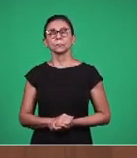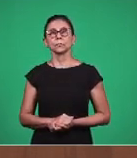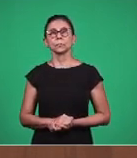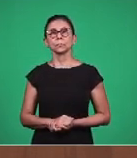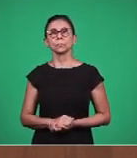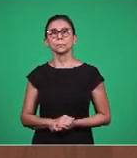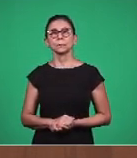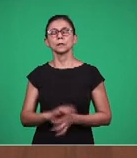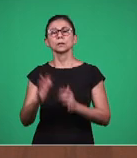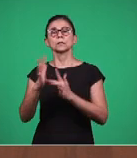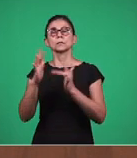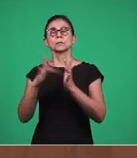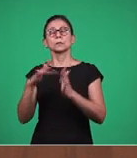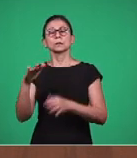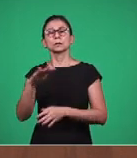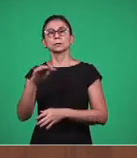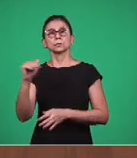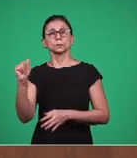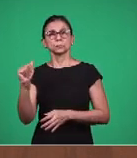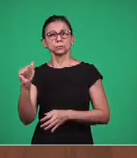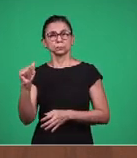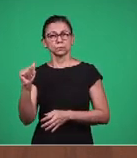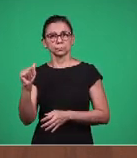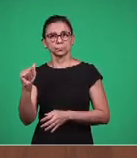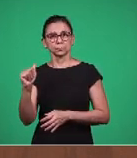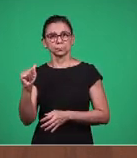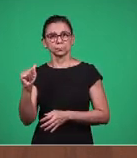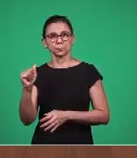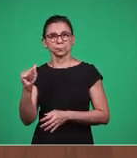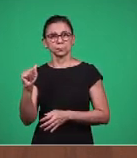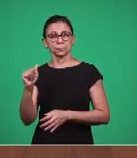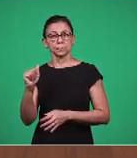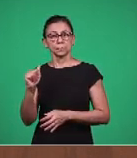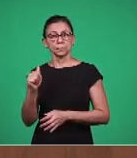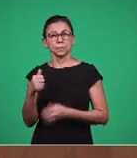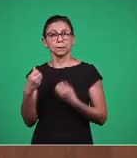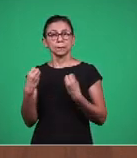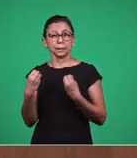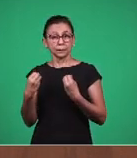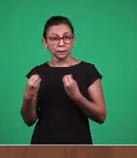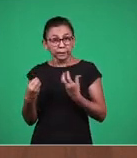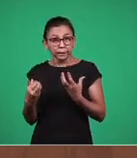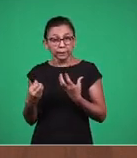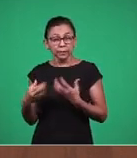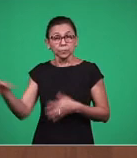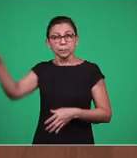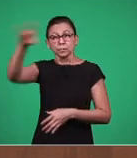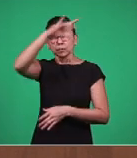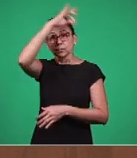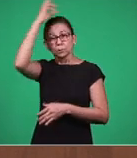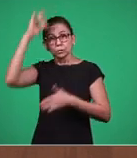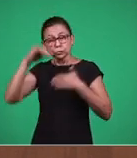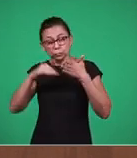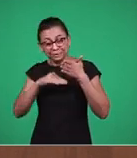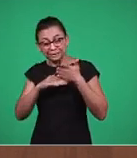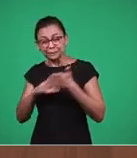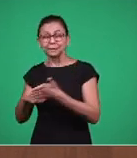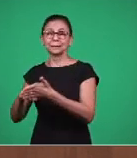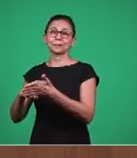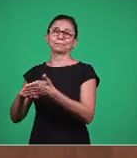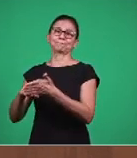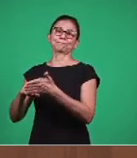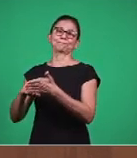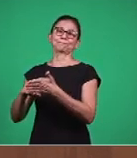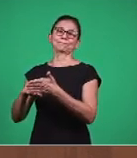chamados por Jesus por um encontro, para serem dirigidos pelo Espírito Santo. Aí está o